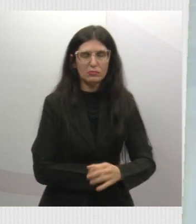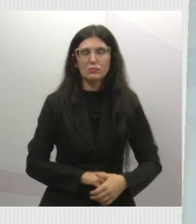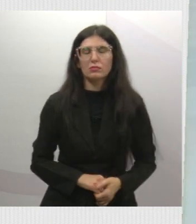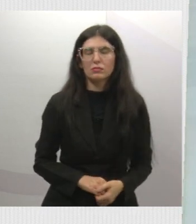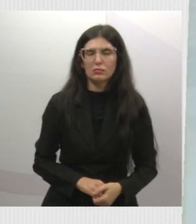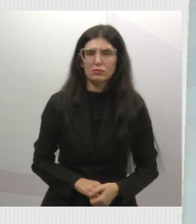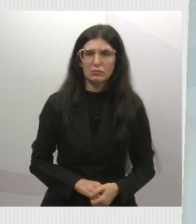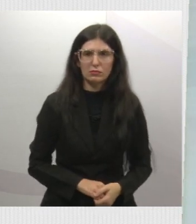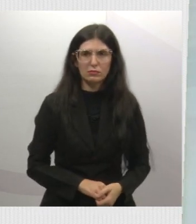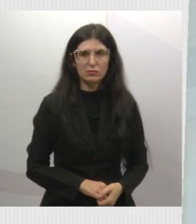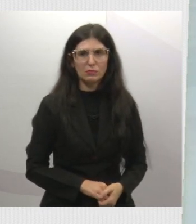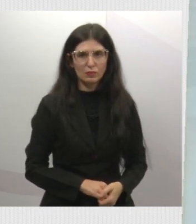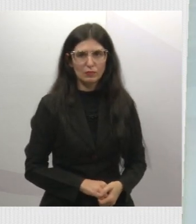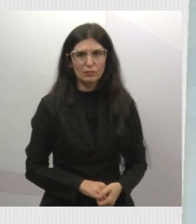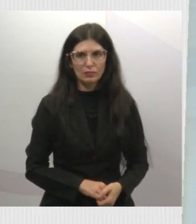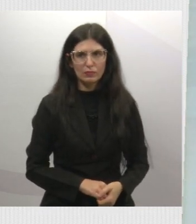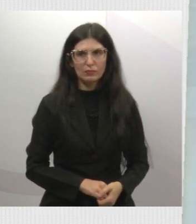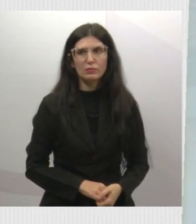41,66%.